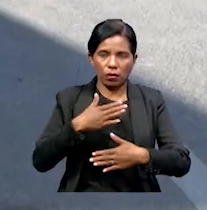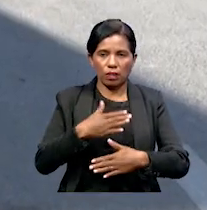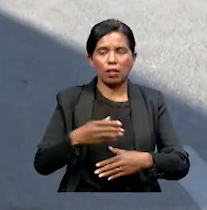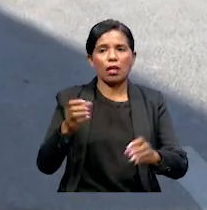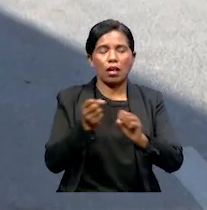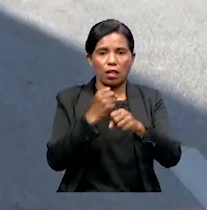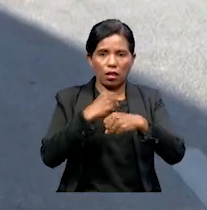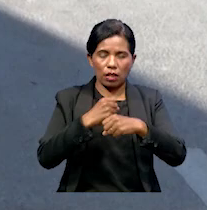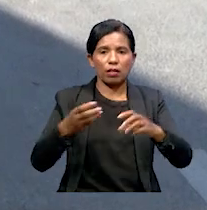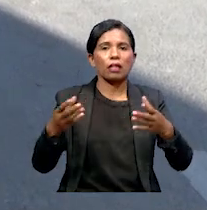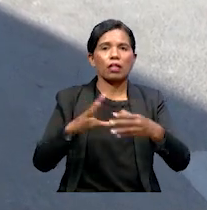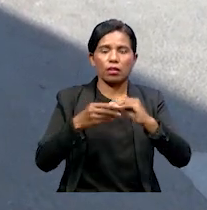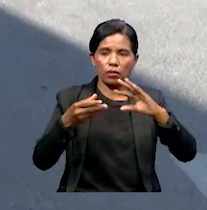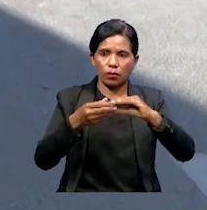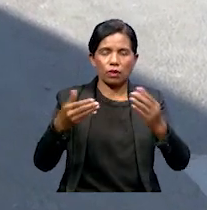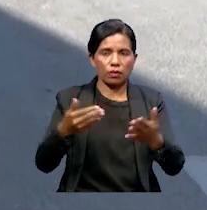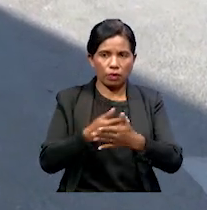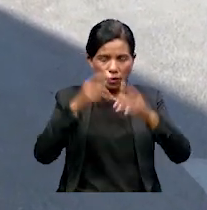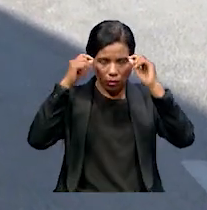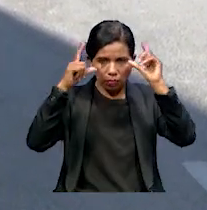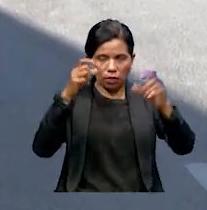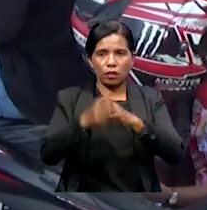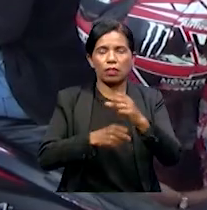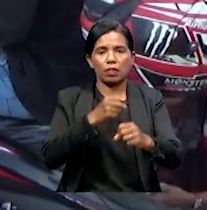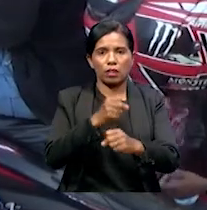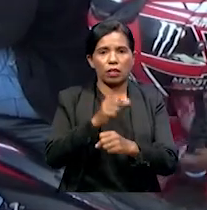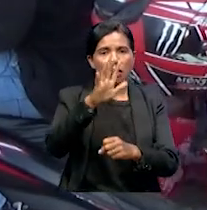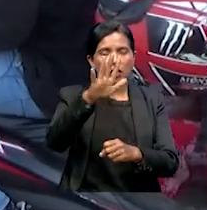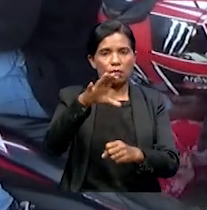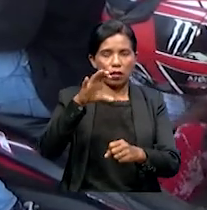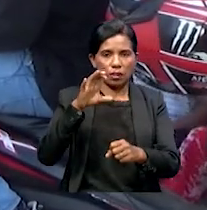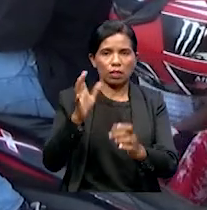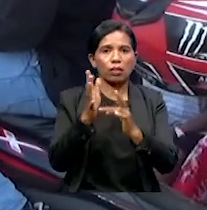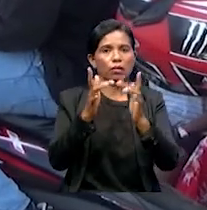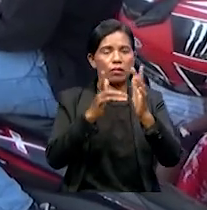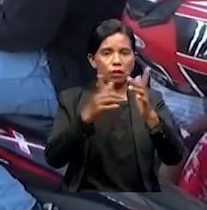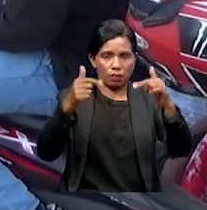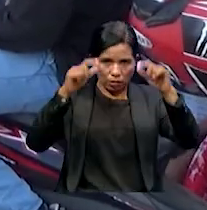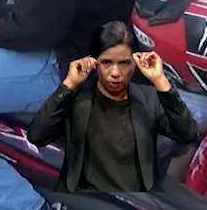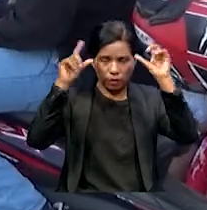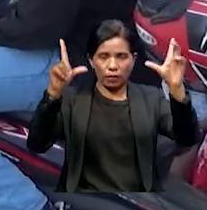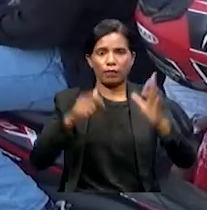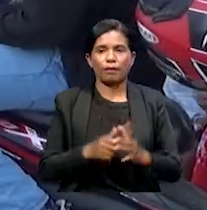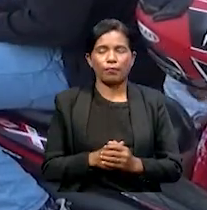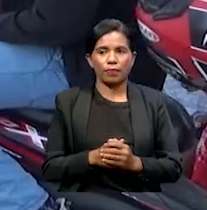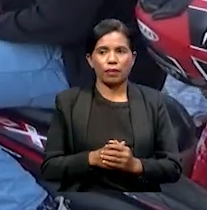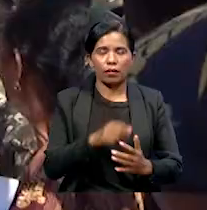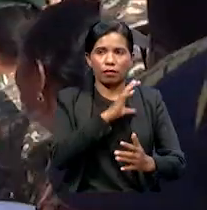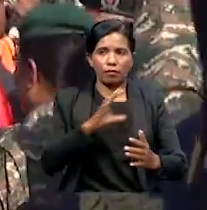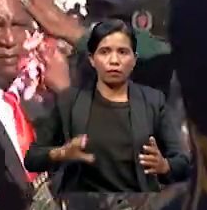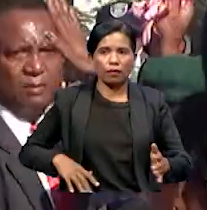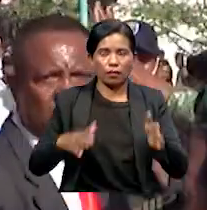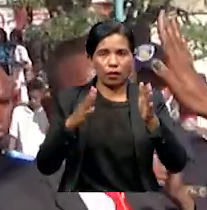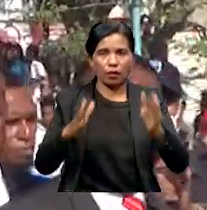ba Timor-Leste, Rafaim tinan atos lima evangelização tamba mai Timor-Leste. Sarani Sira considera que nar fom